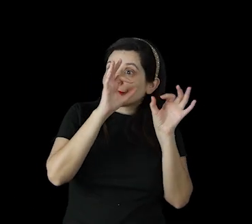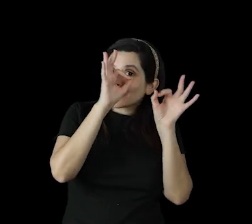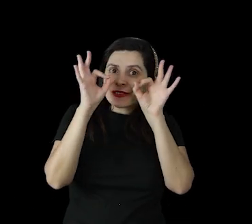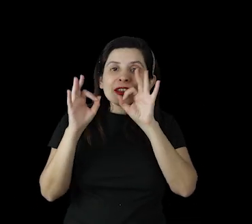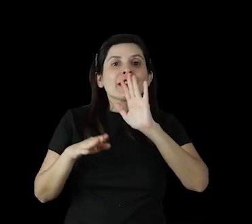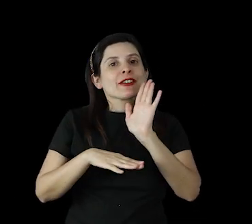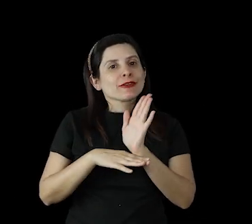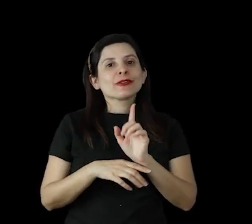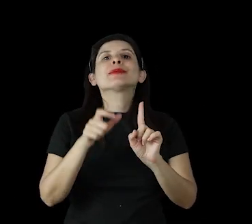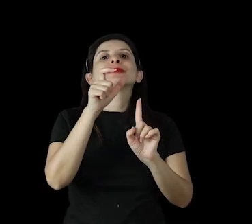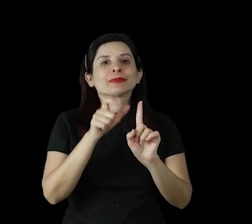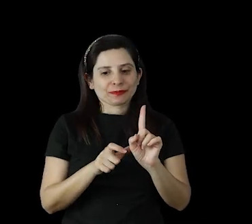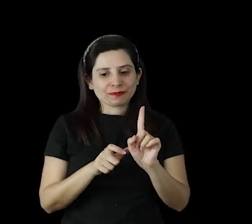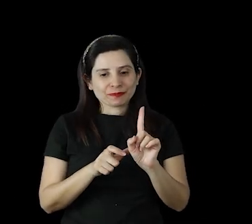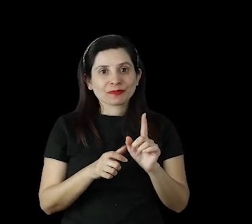personagens,